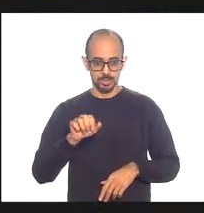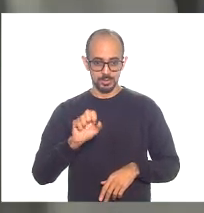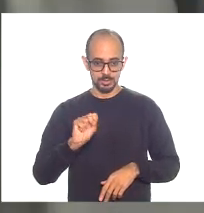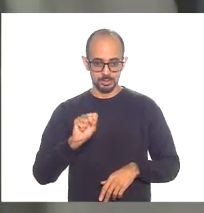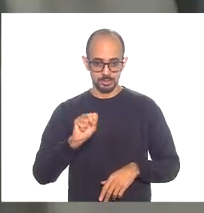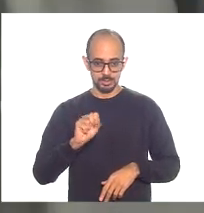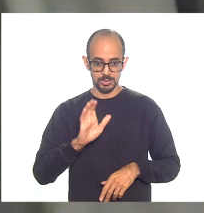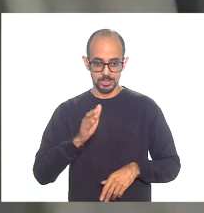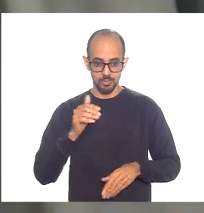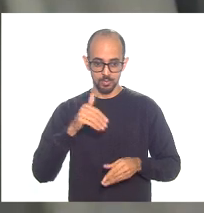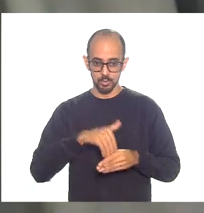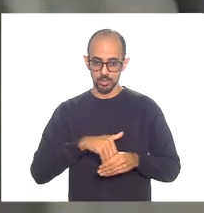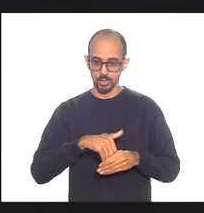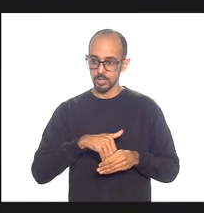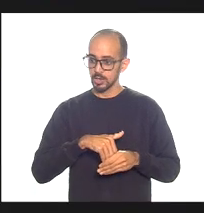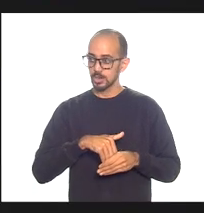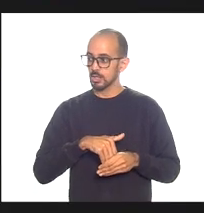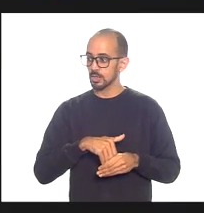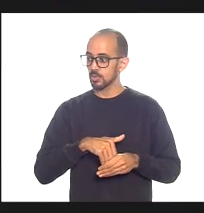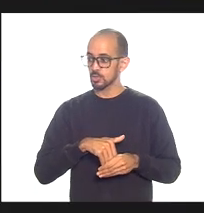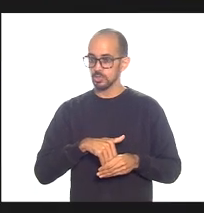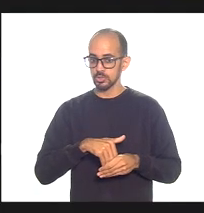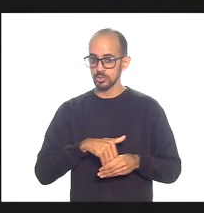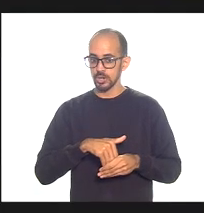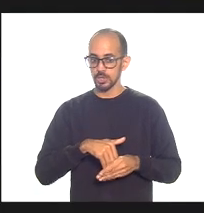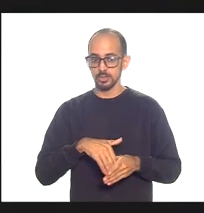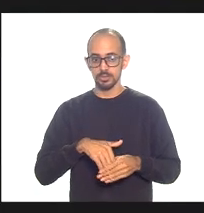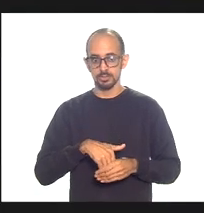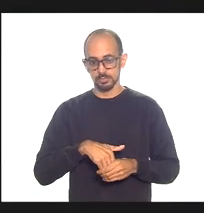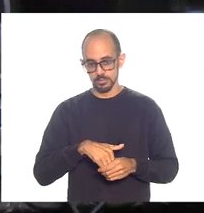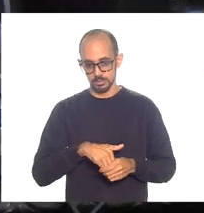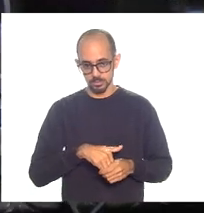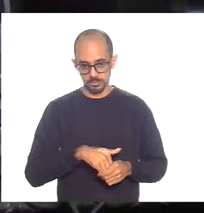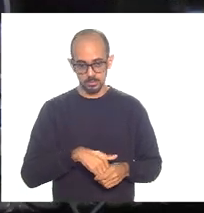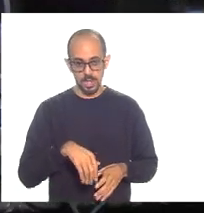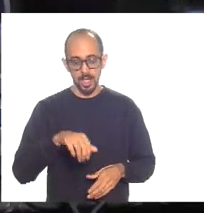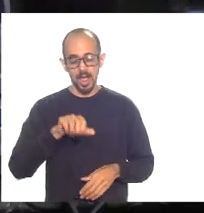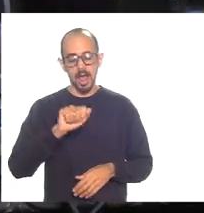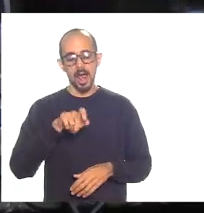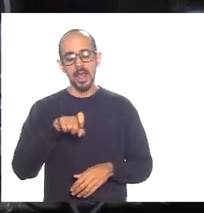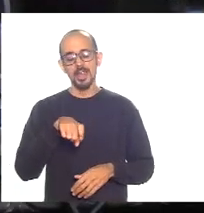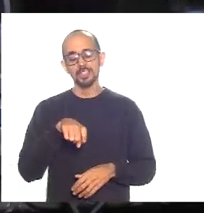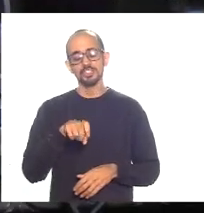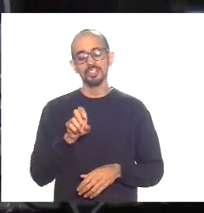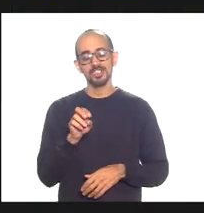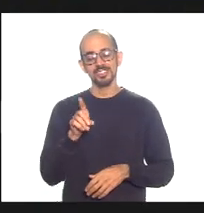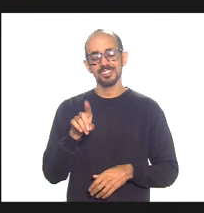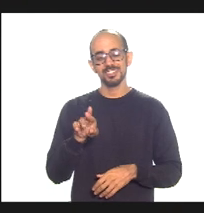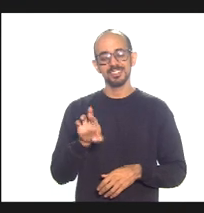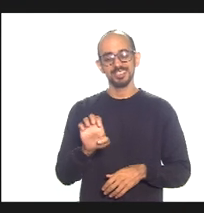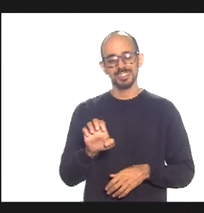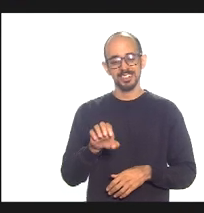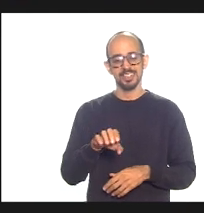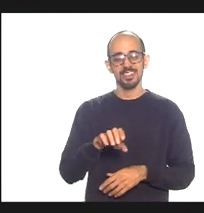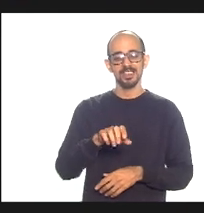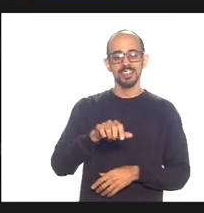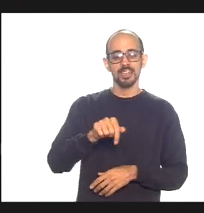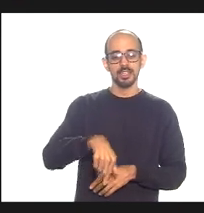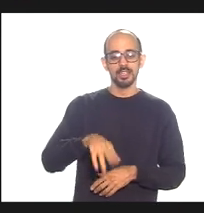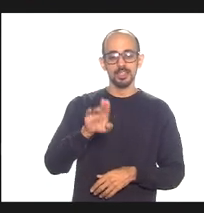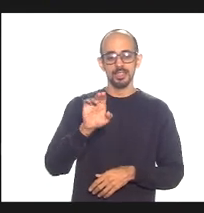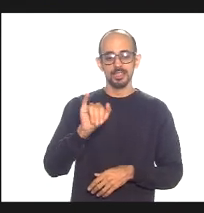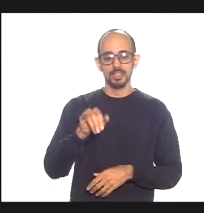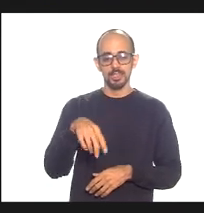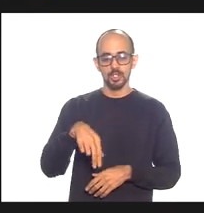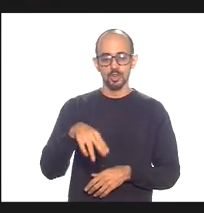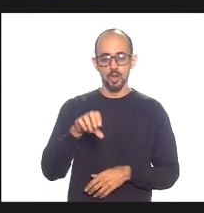já votei. Ah, desculpa. Alexandre Knoploch, porque os dois são Alexandre. É deputado Alexandre Knoploch.